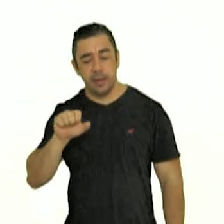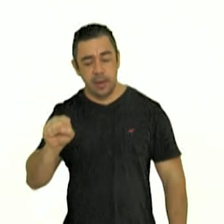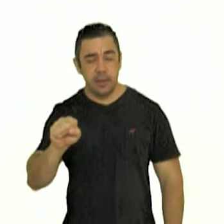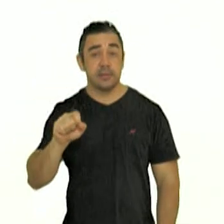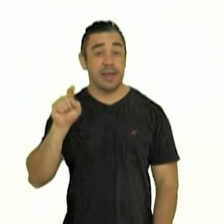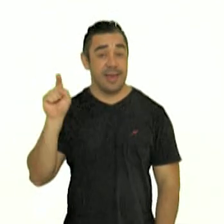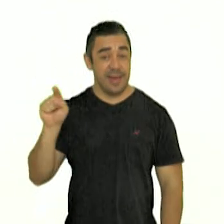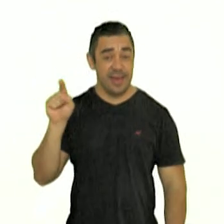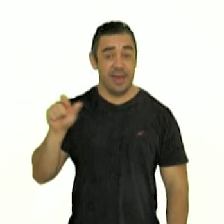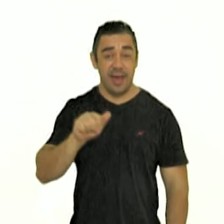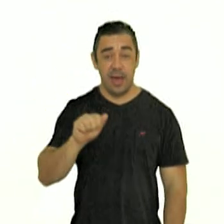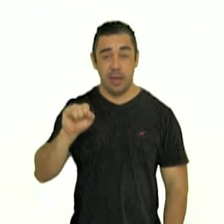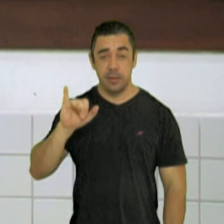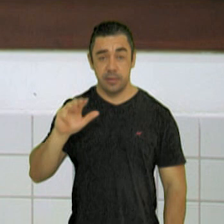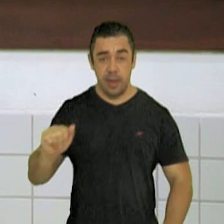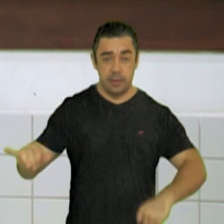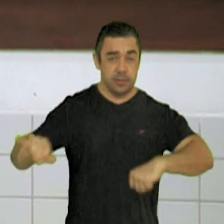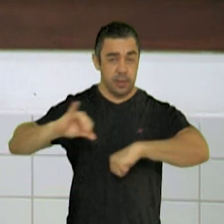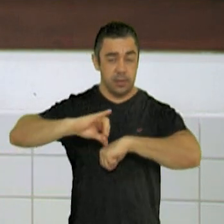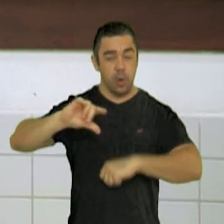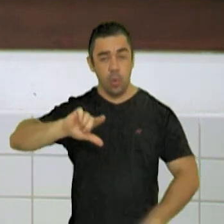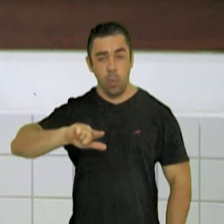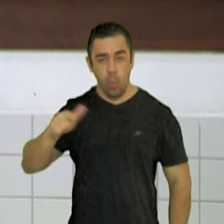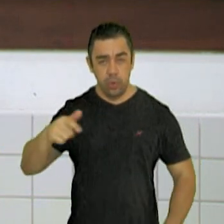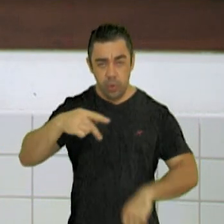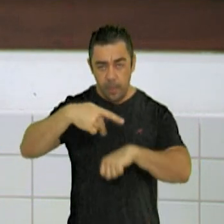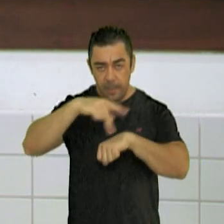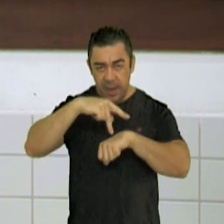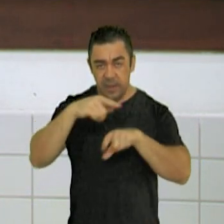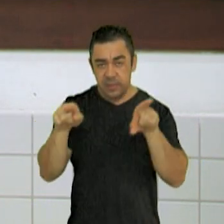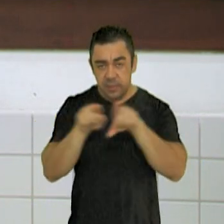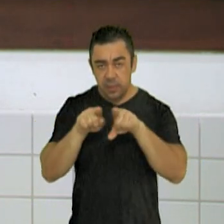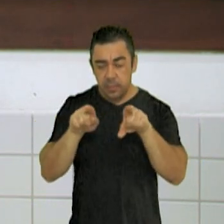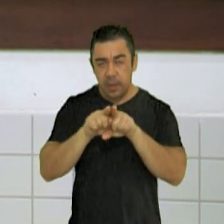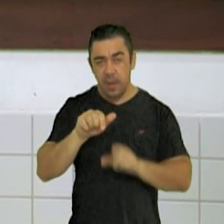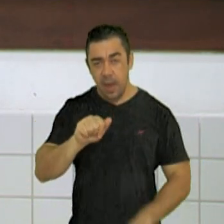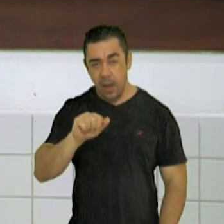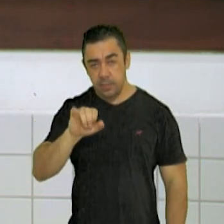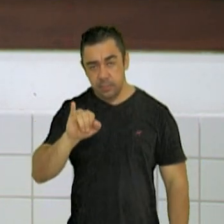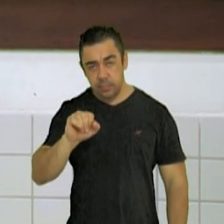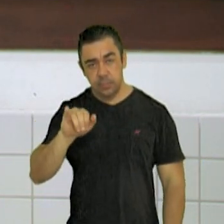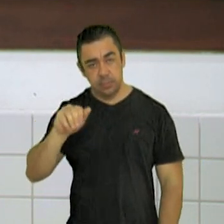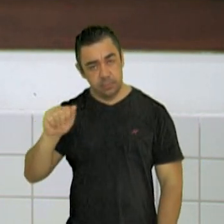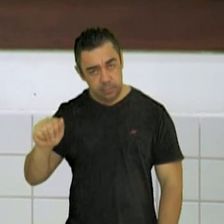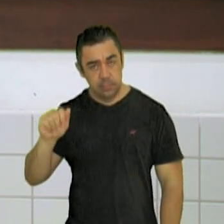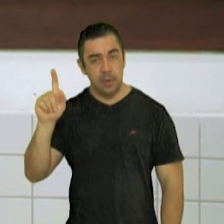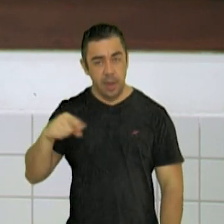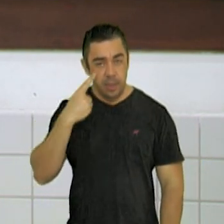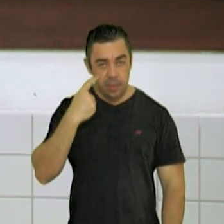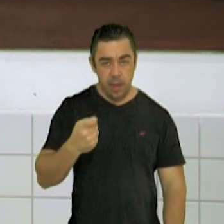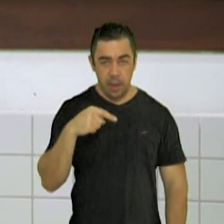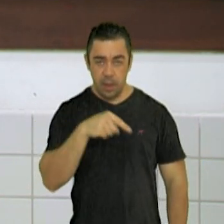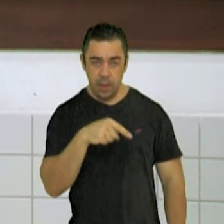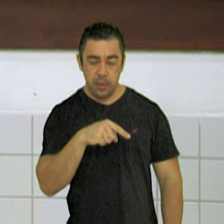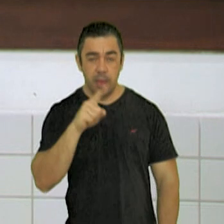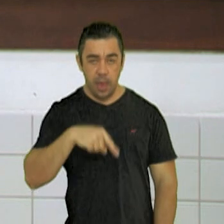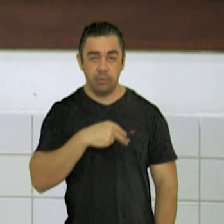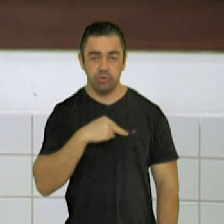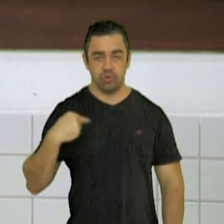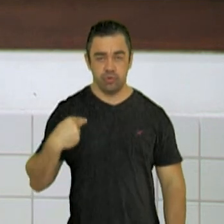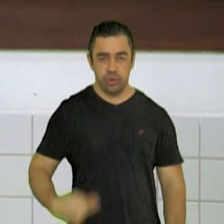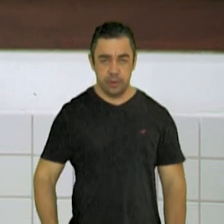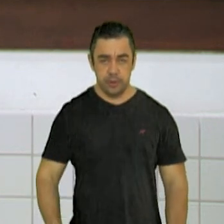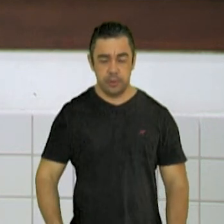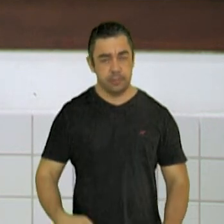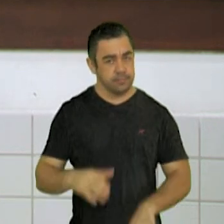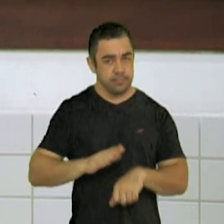Outro país, não do continente europeu, mas do continente asiático, que também está interessado nessa região é a China, né? Que é